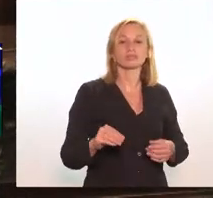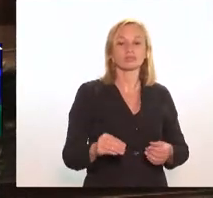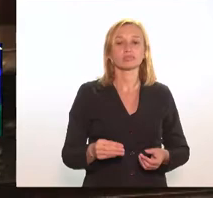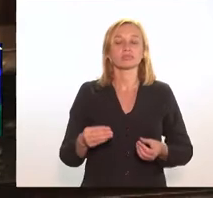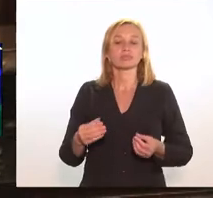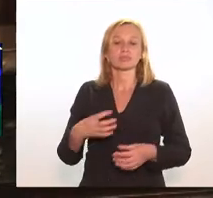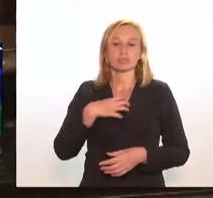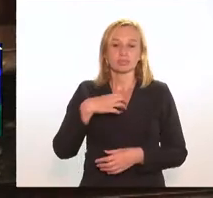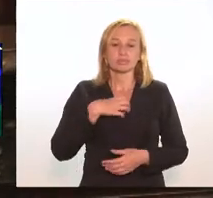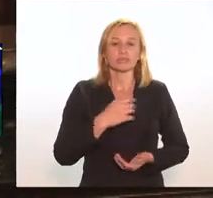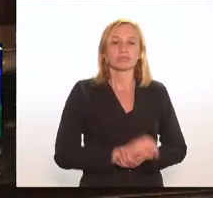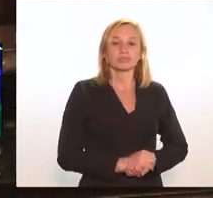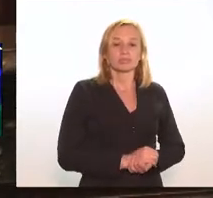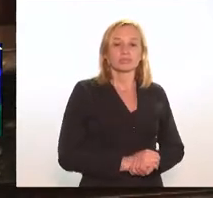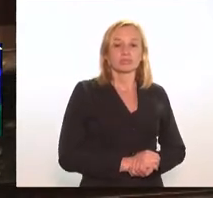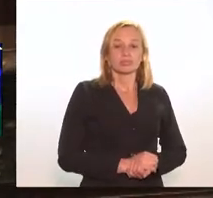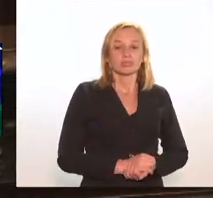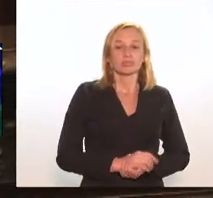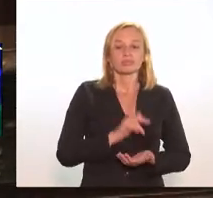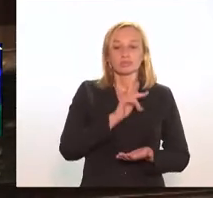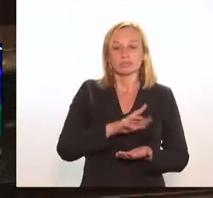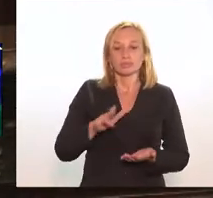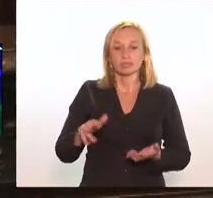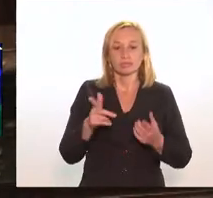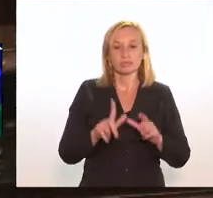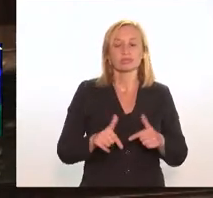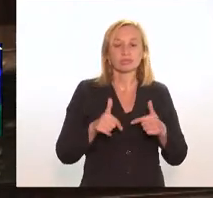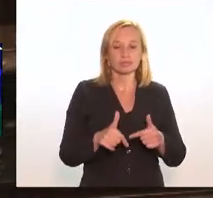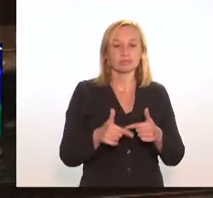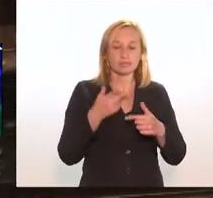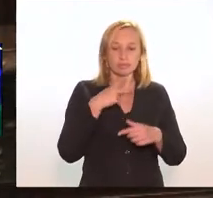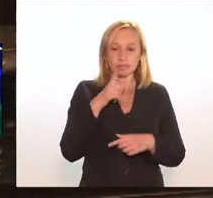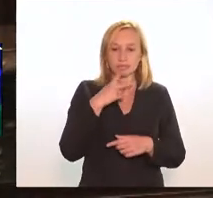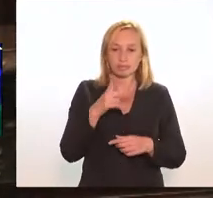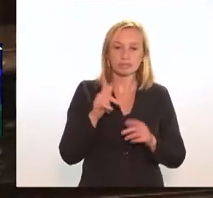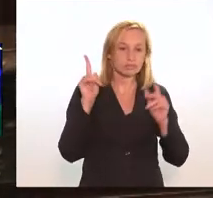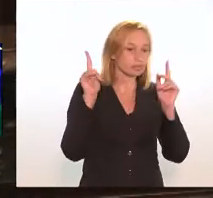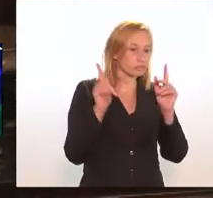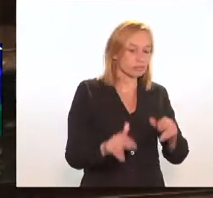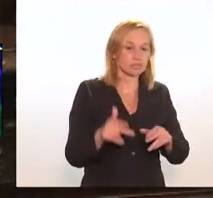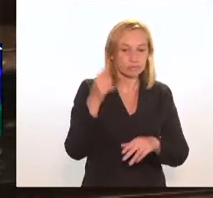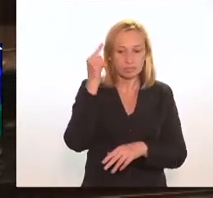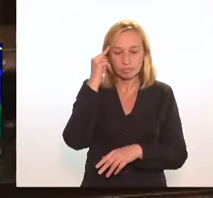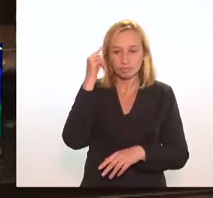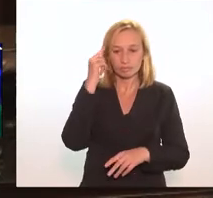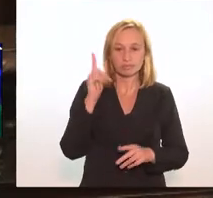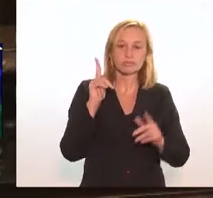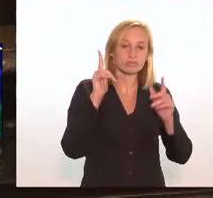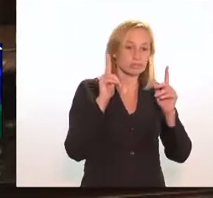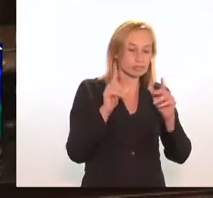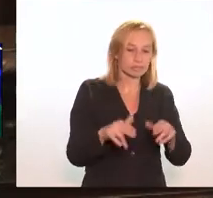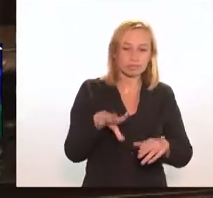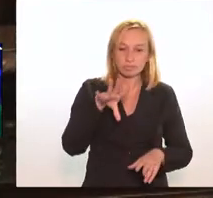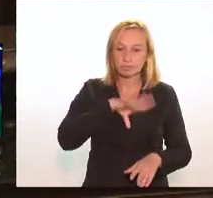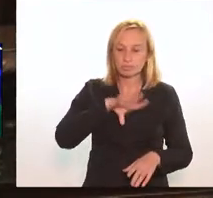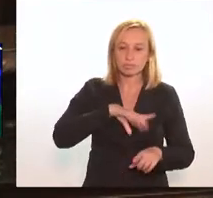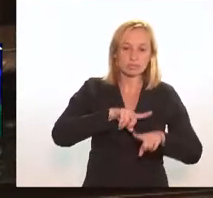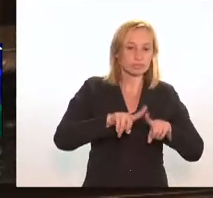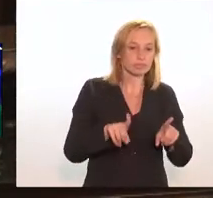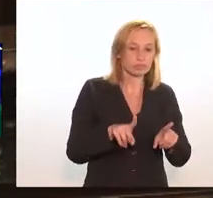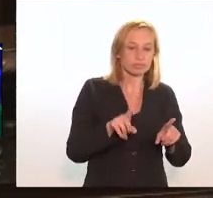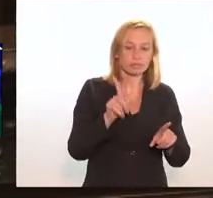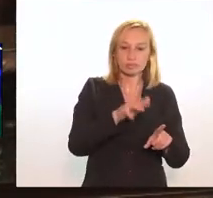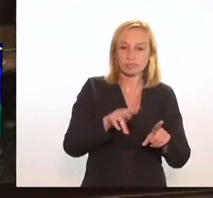sentido, as diferentes formas de expressar o mesmo raciocínio numa mesma língua, mas com